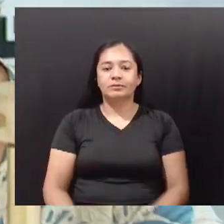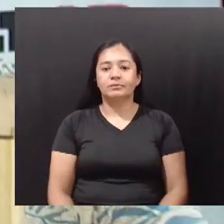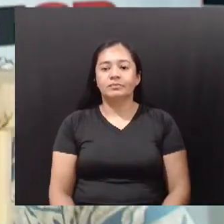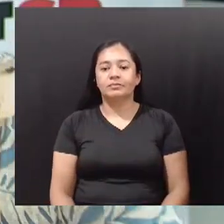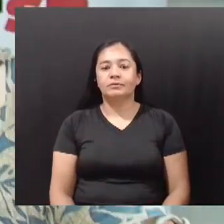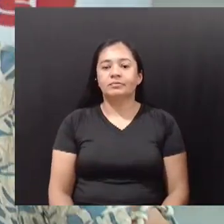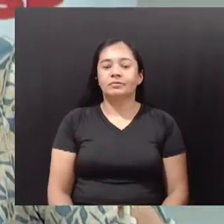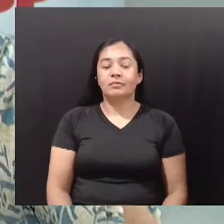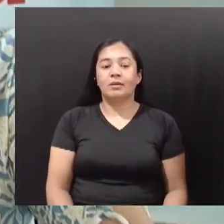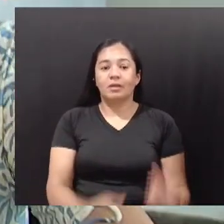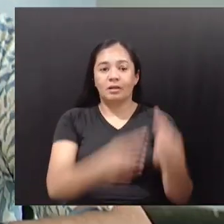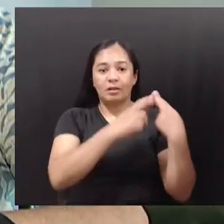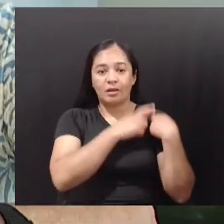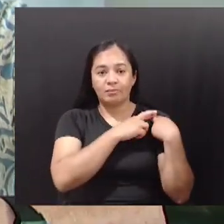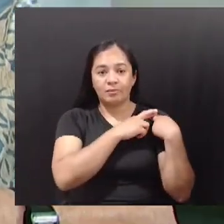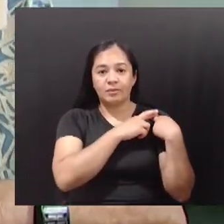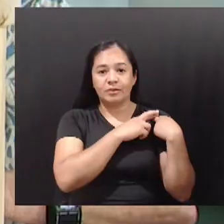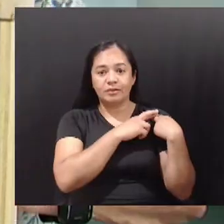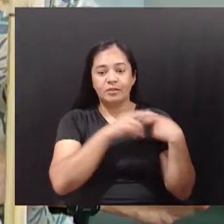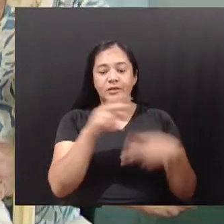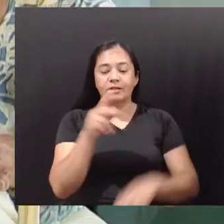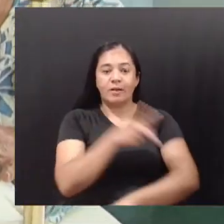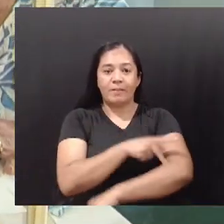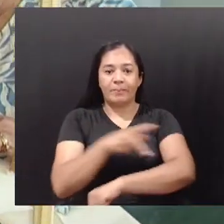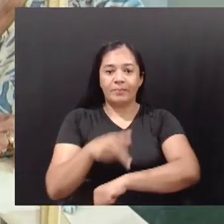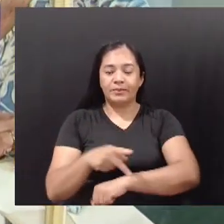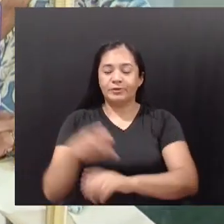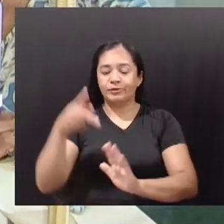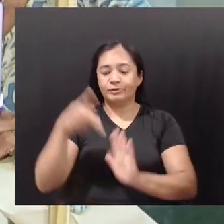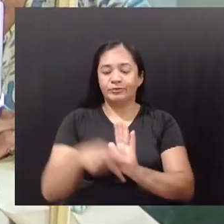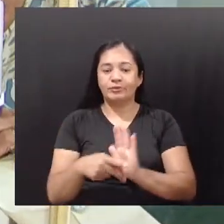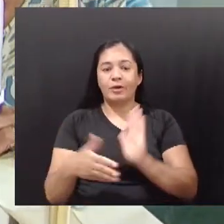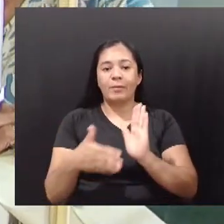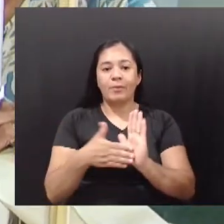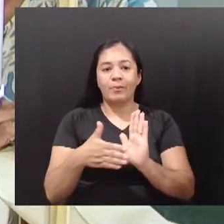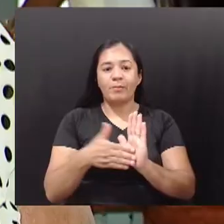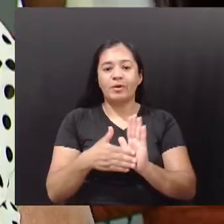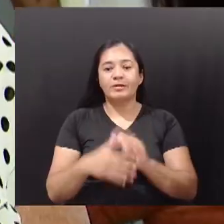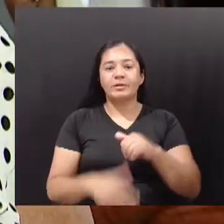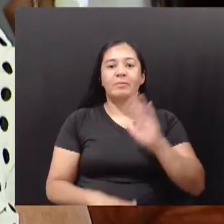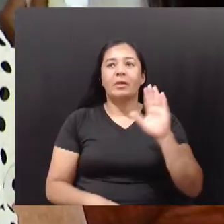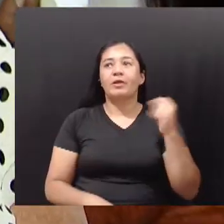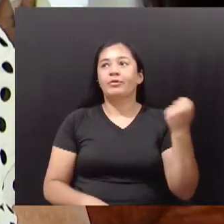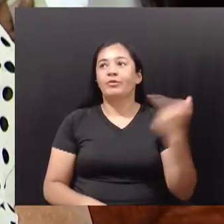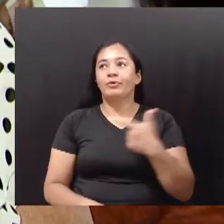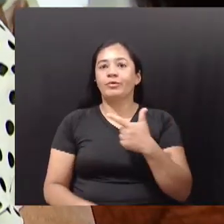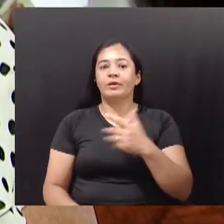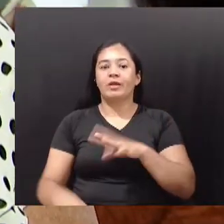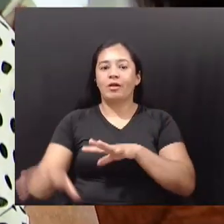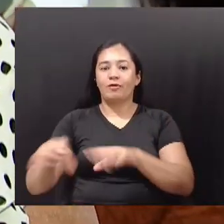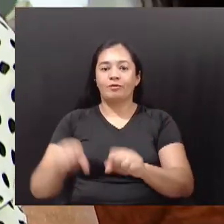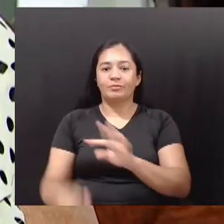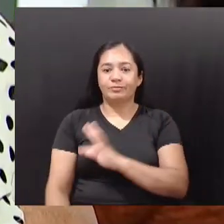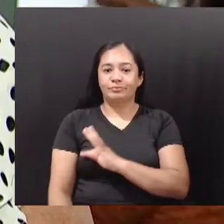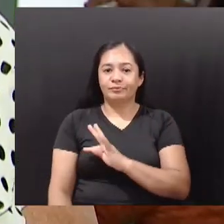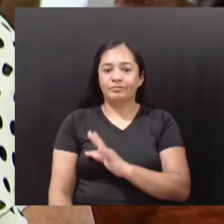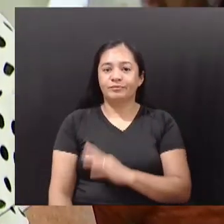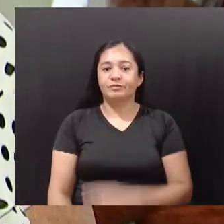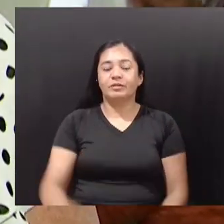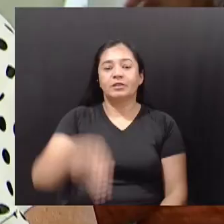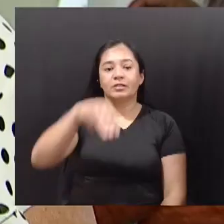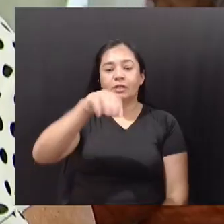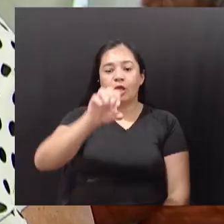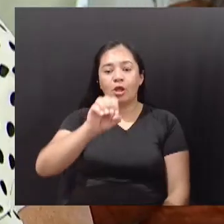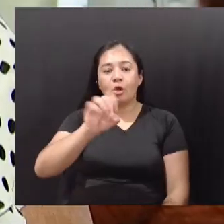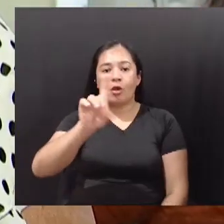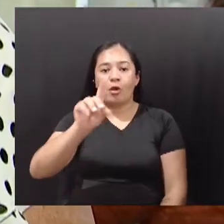pela condução pedagógica do projeto, a proposta vai além da formação técnica. A moda inclusiva requer verificação